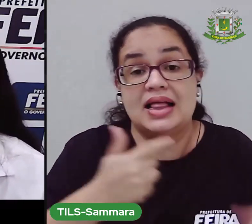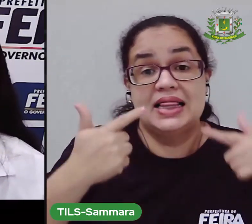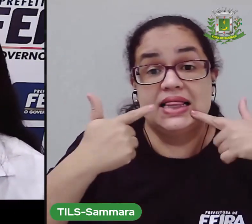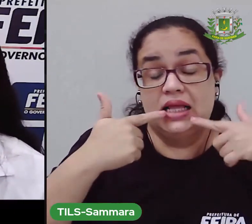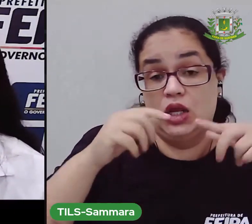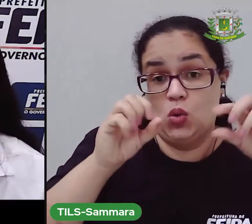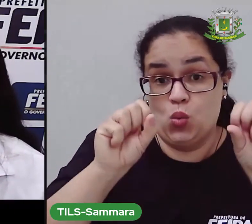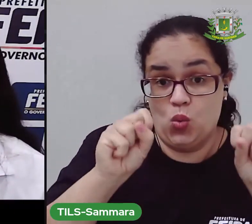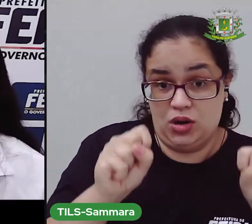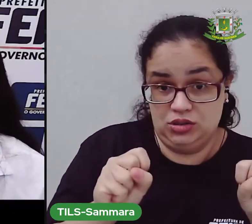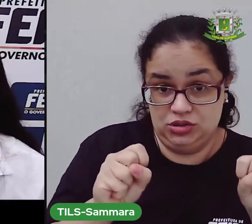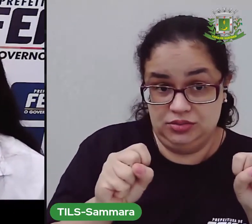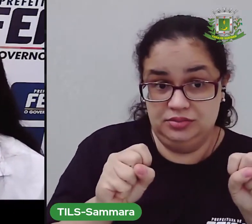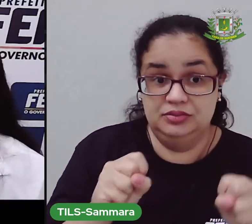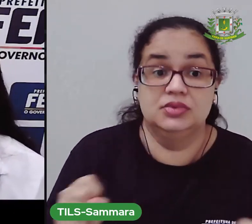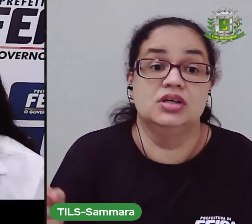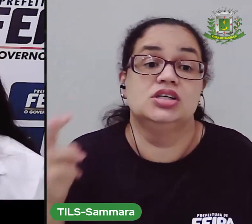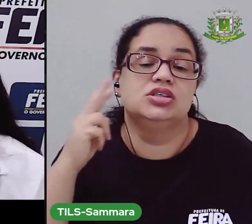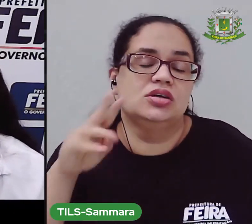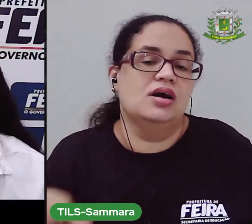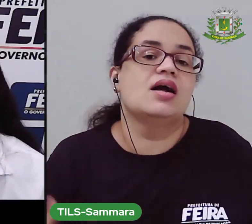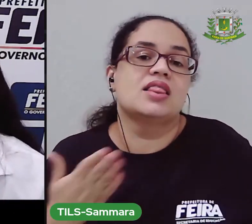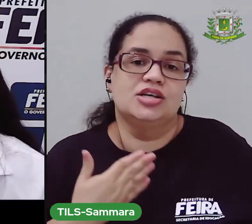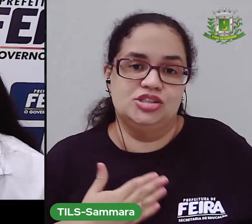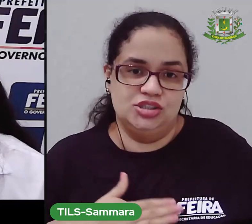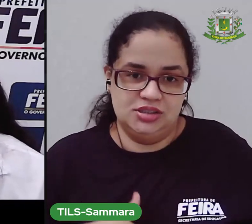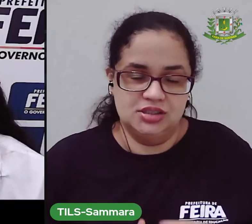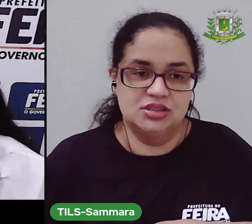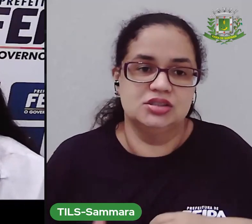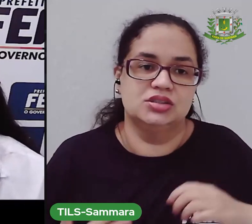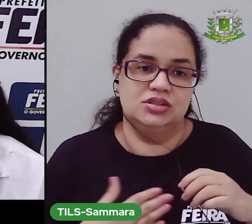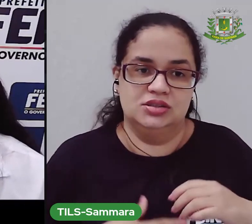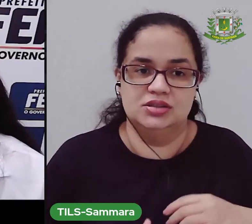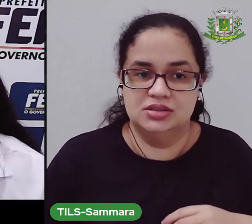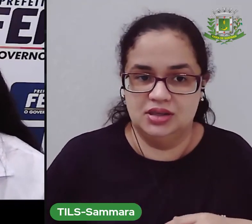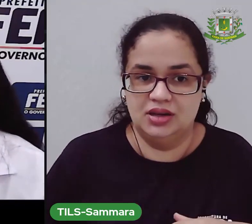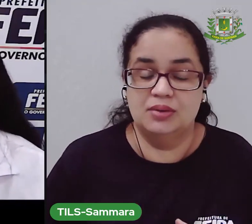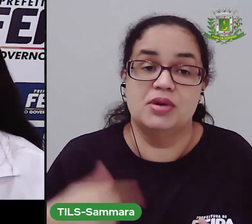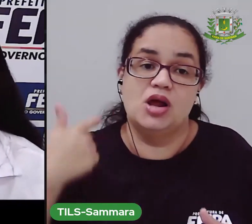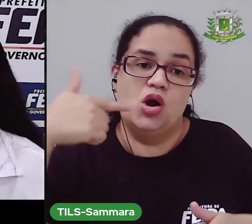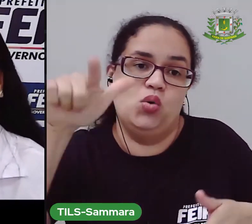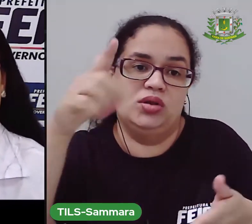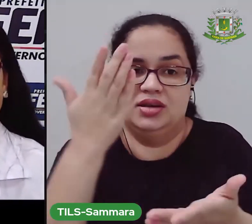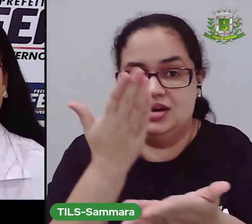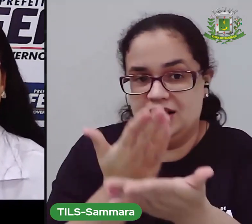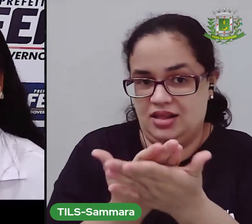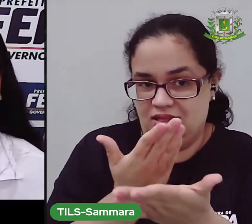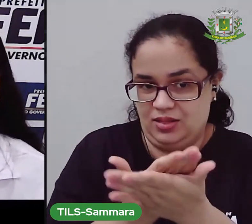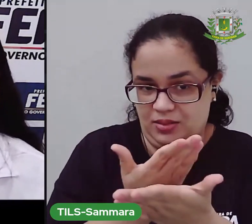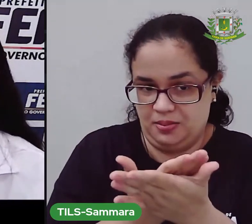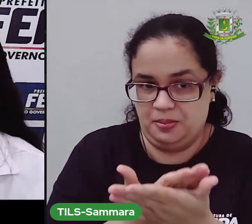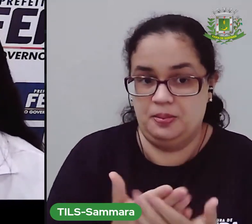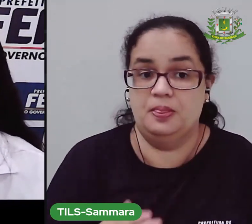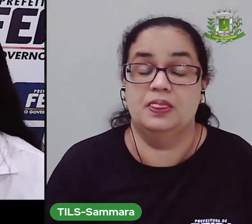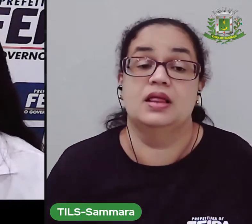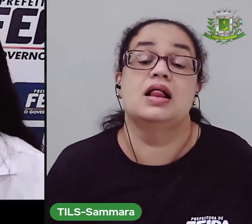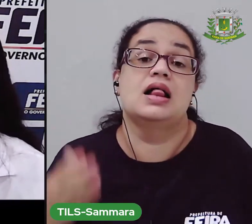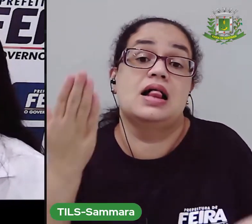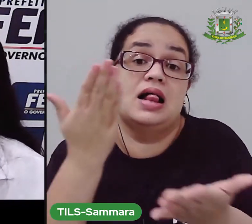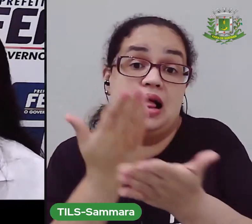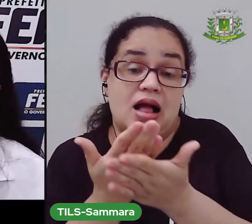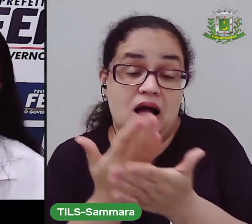linguagem. Já descansou? Pronto, tá pronto para outra, né? Nessa aula